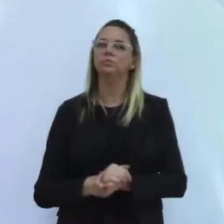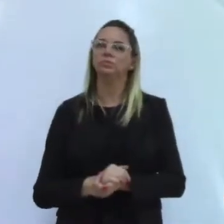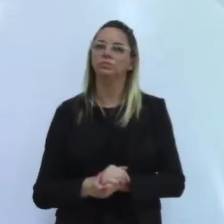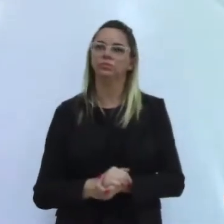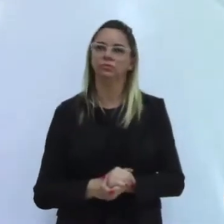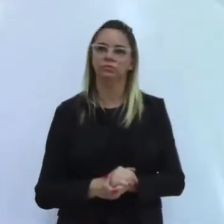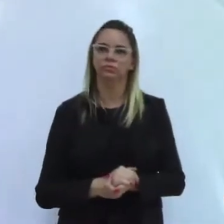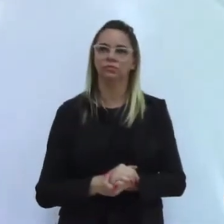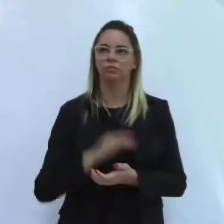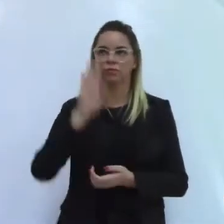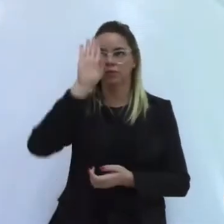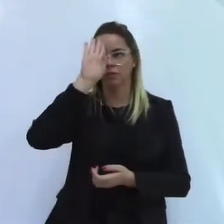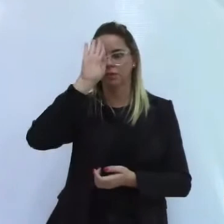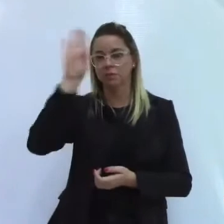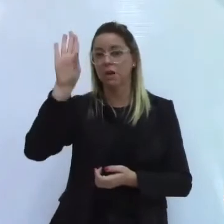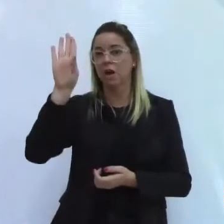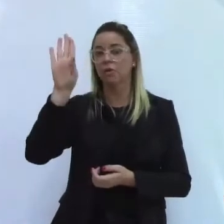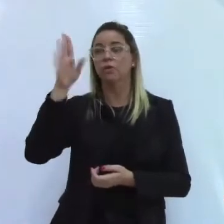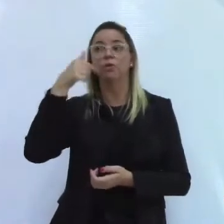Vi se pronunciando aqui ontem.